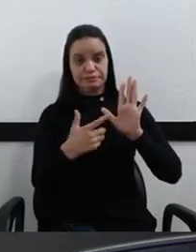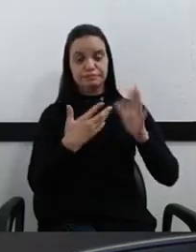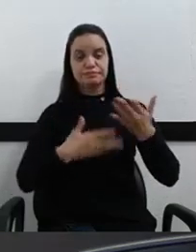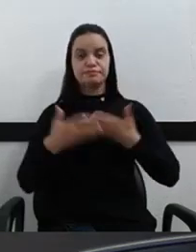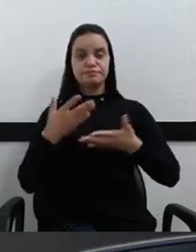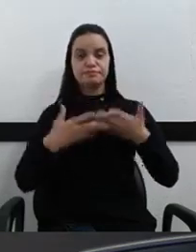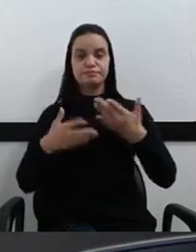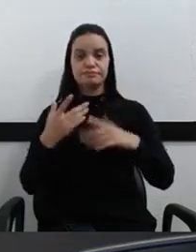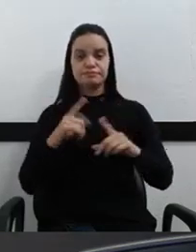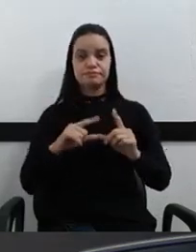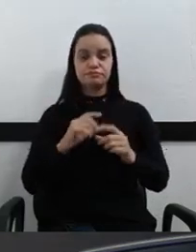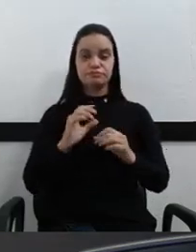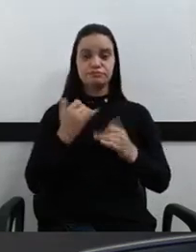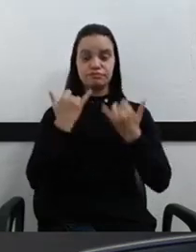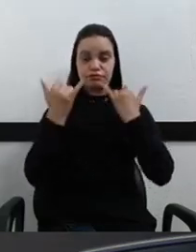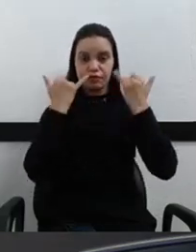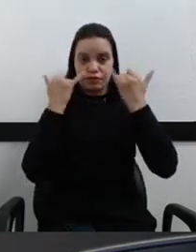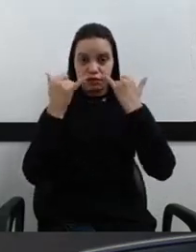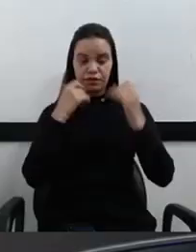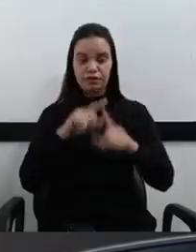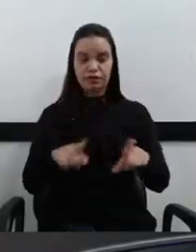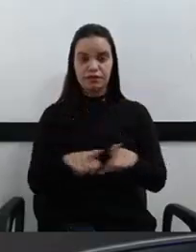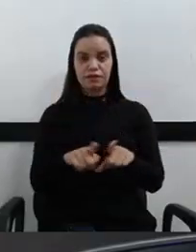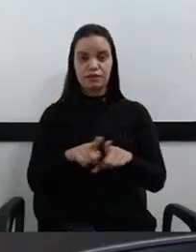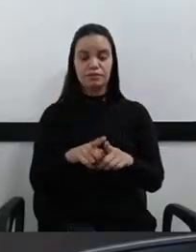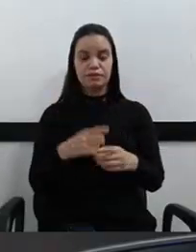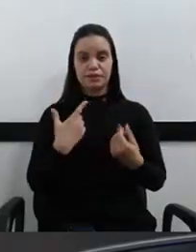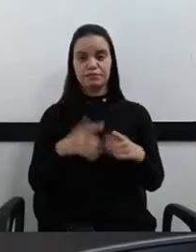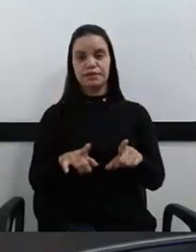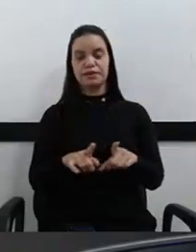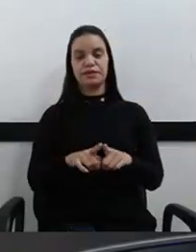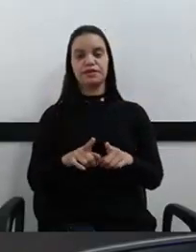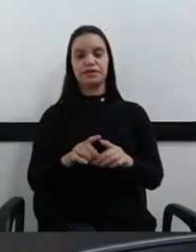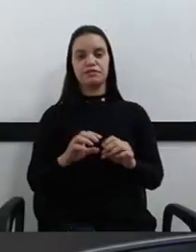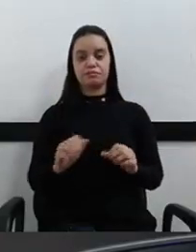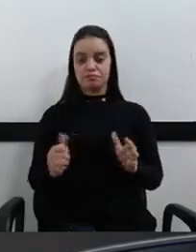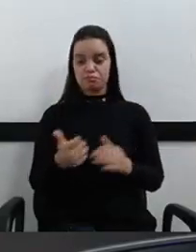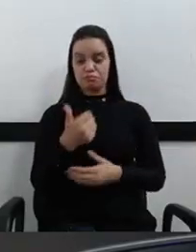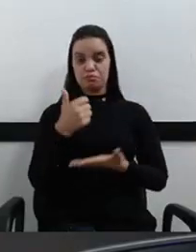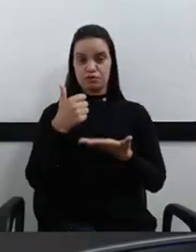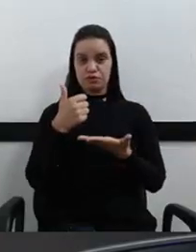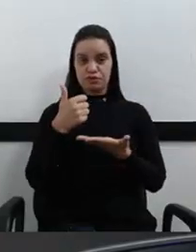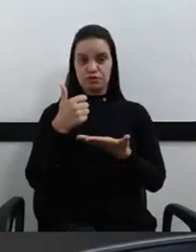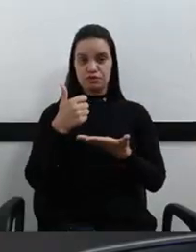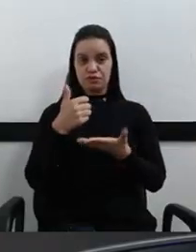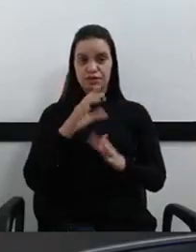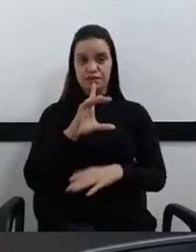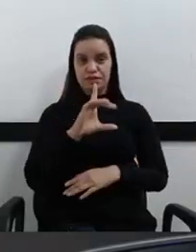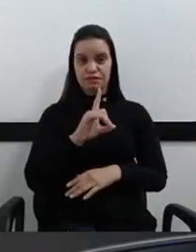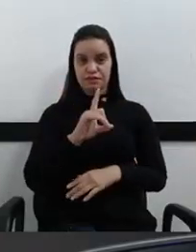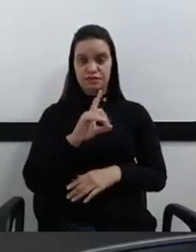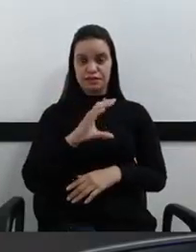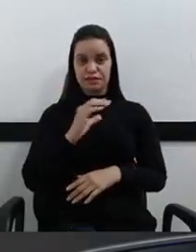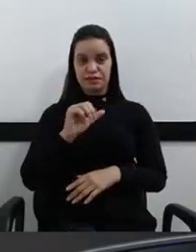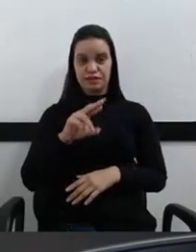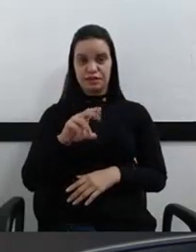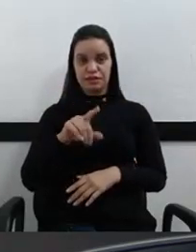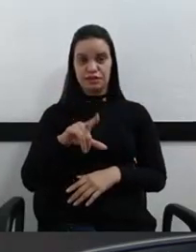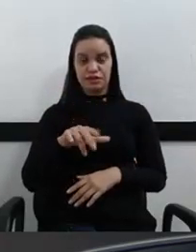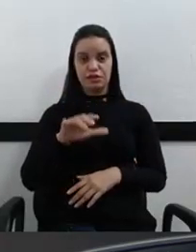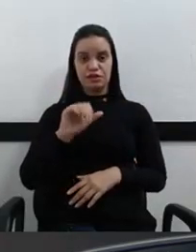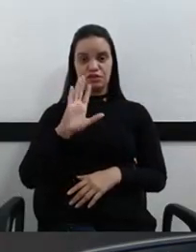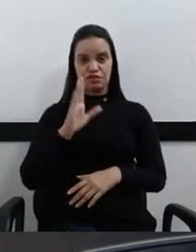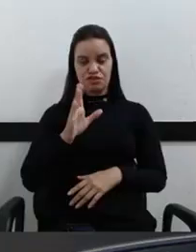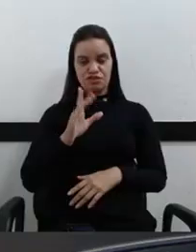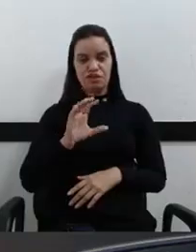análise curricular e formação das candidatas, evidencia-se positivamente que a defensora pública Carolina Silveira Lobianco e Souza já